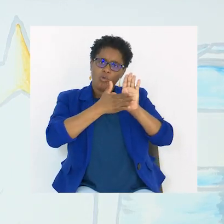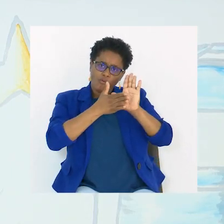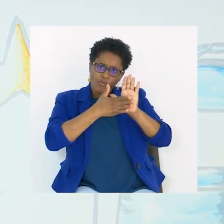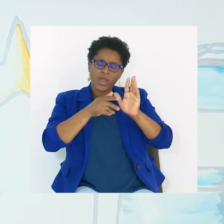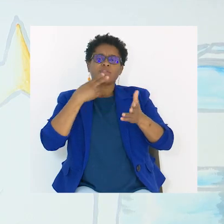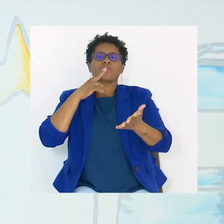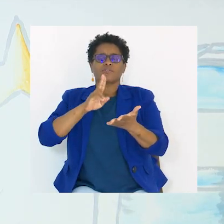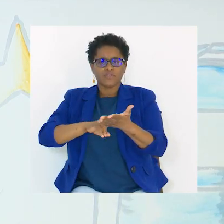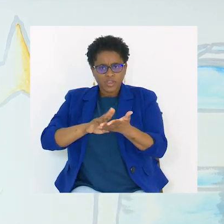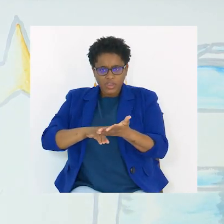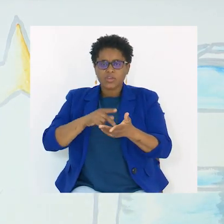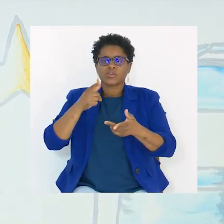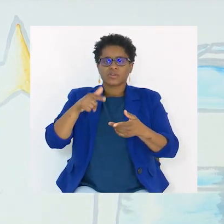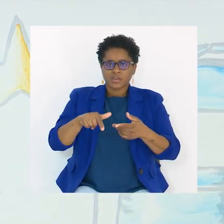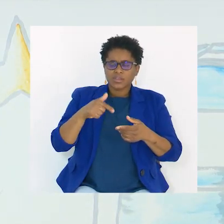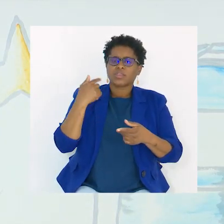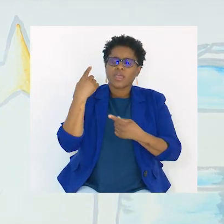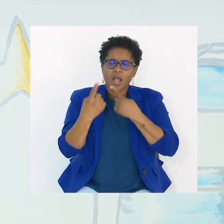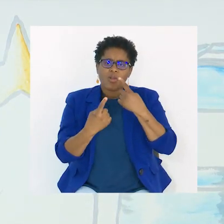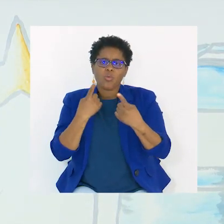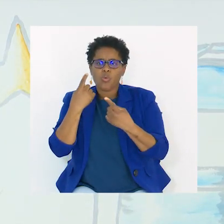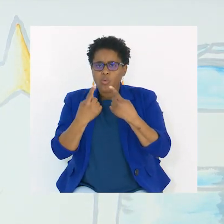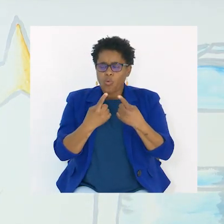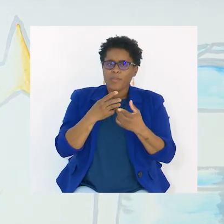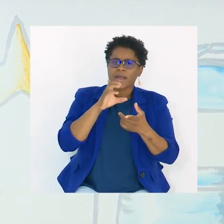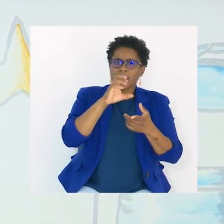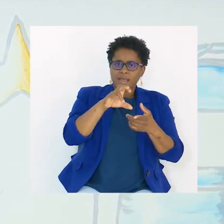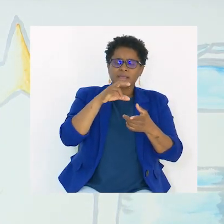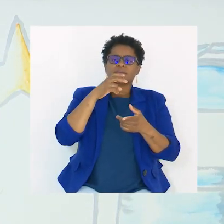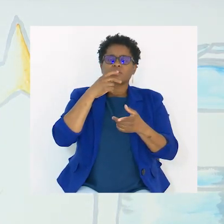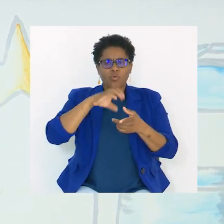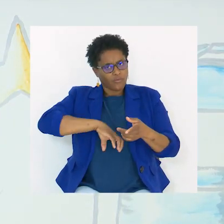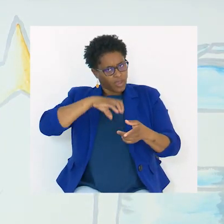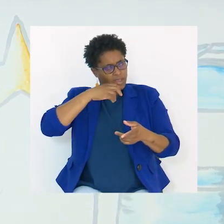seja verdadeiro e que tenha alguma credibilidade.